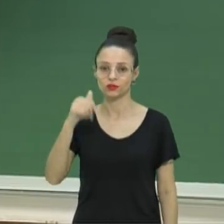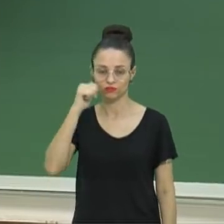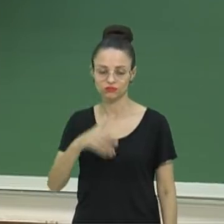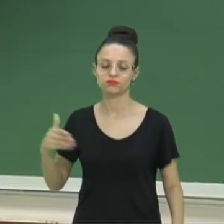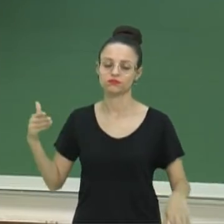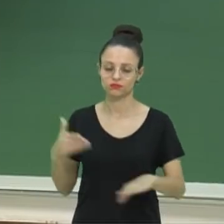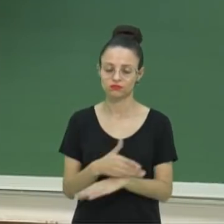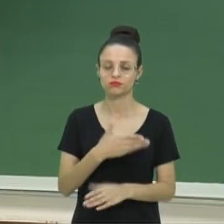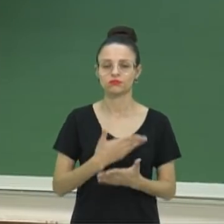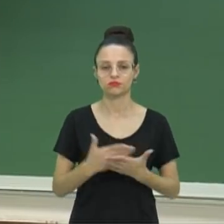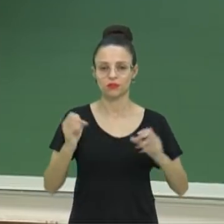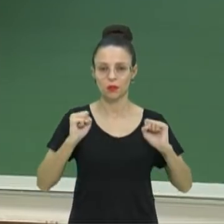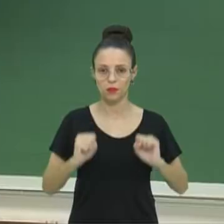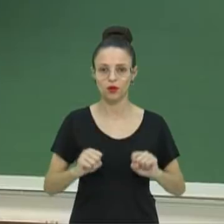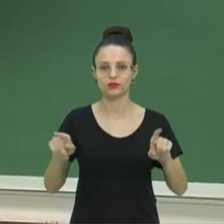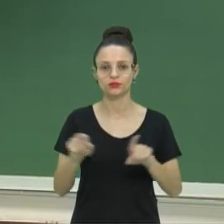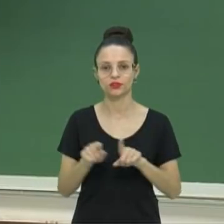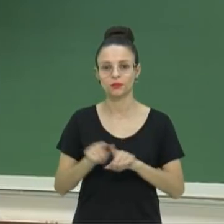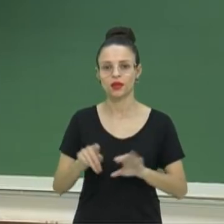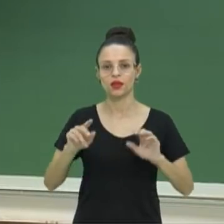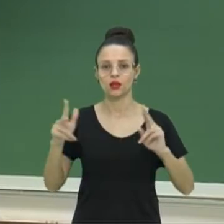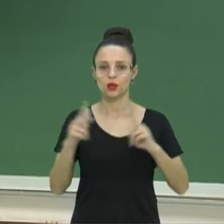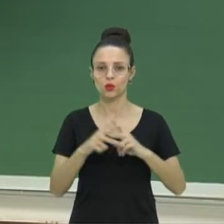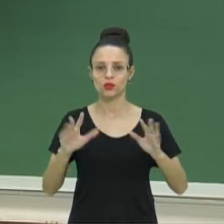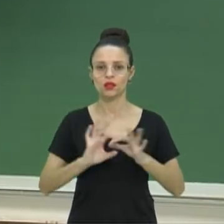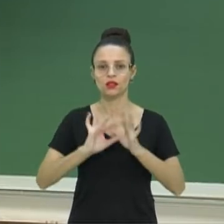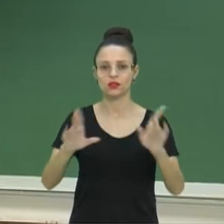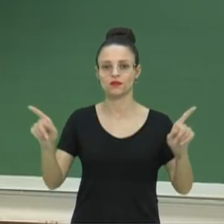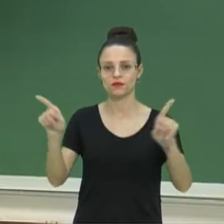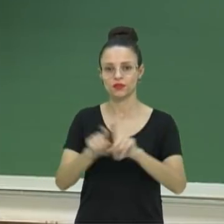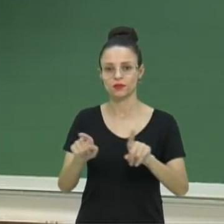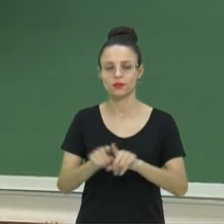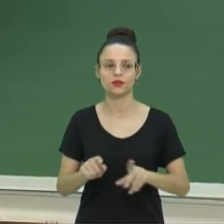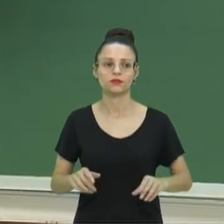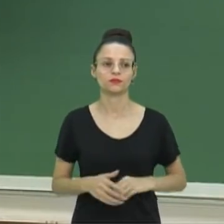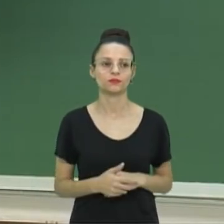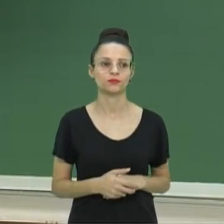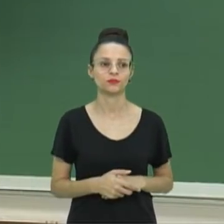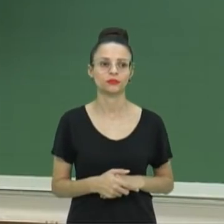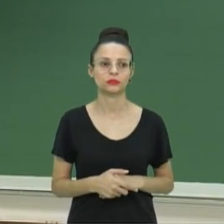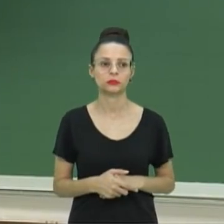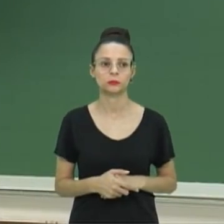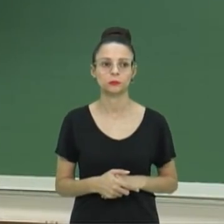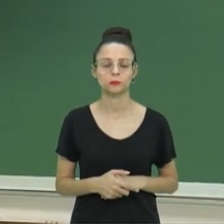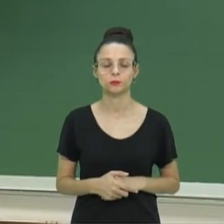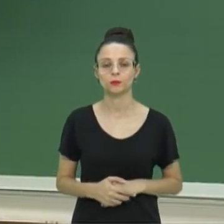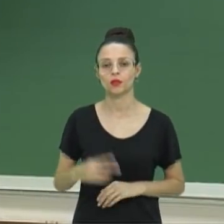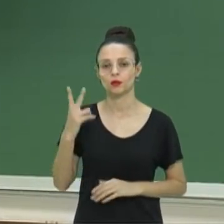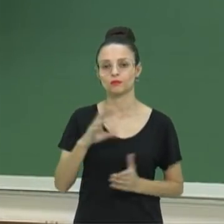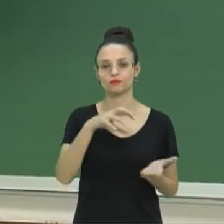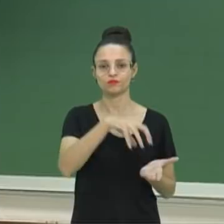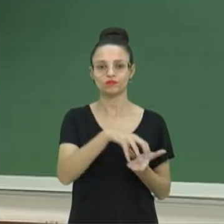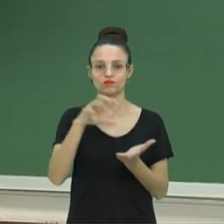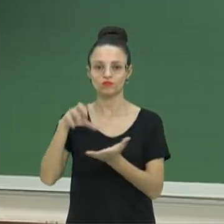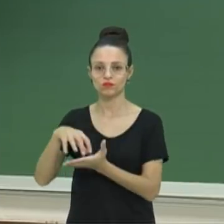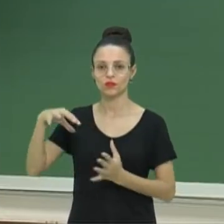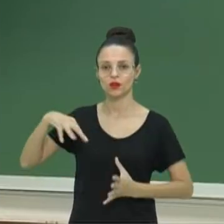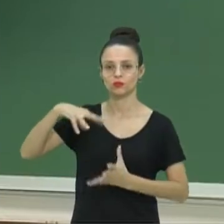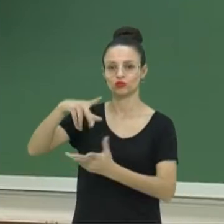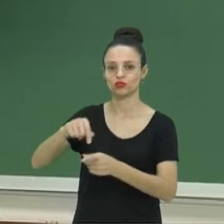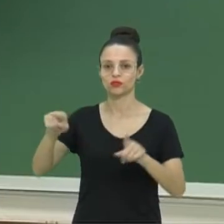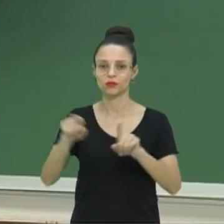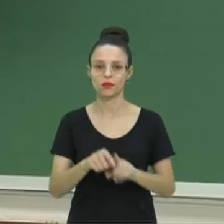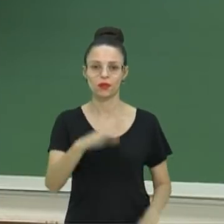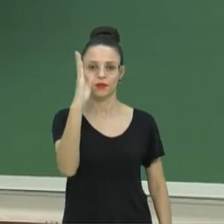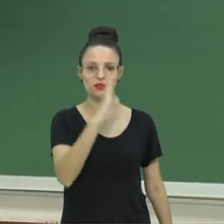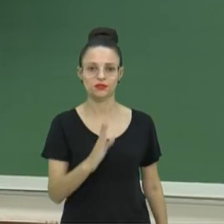rol da luta livre também, né? Então, tá a situação aqui, né? E aqui as duas entidades, mundial e no Brasil,